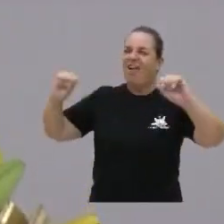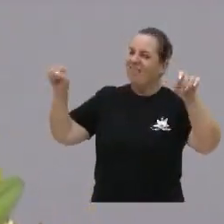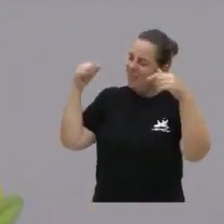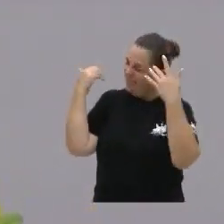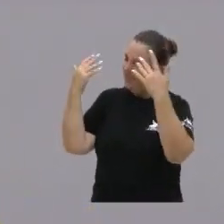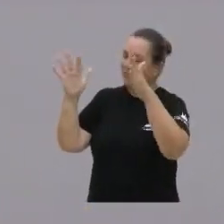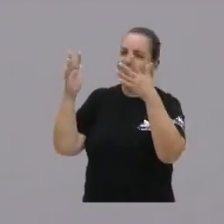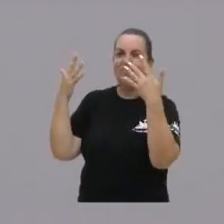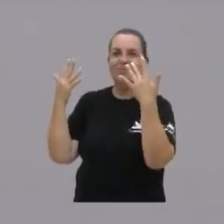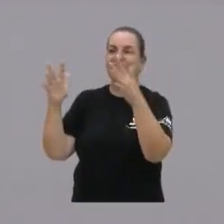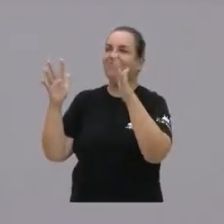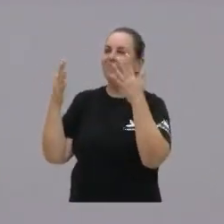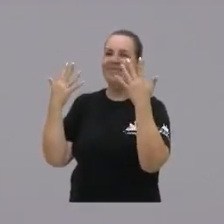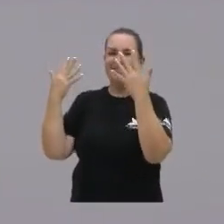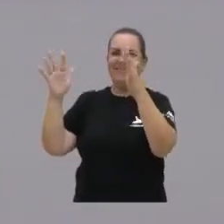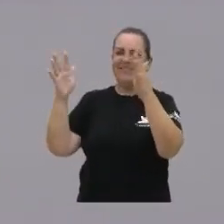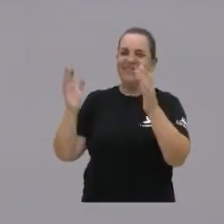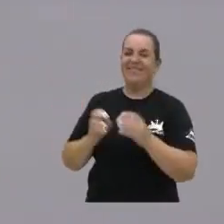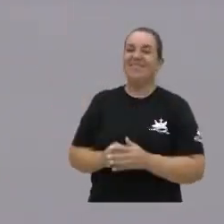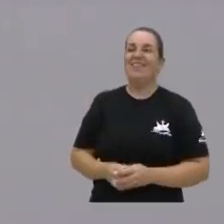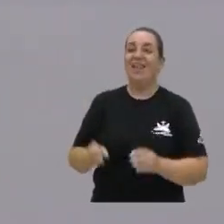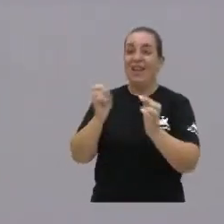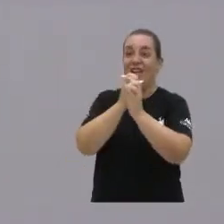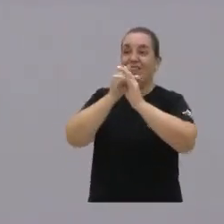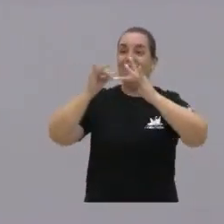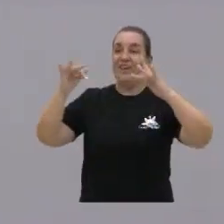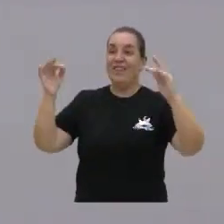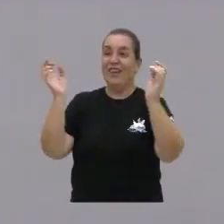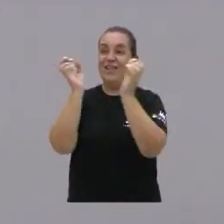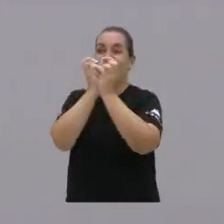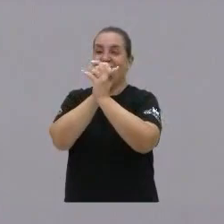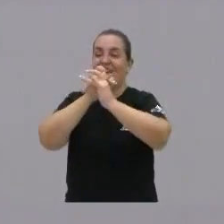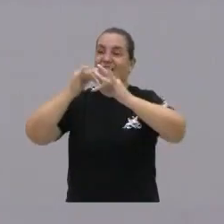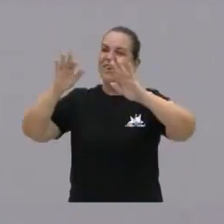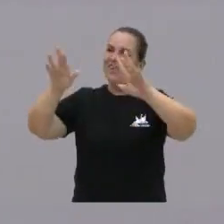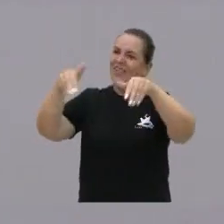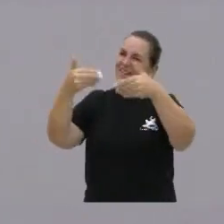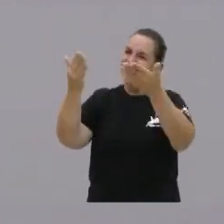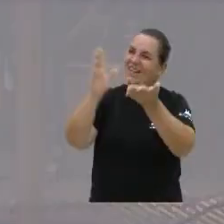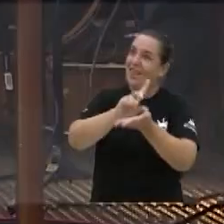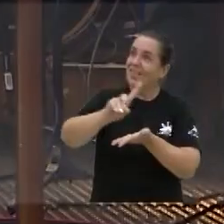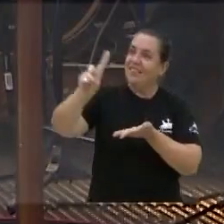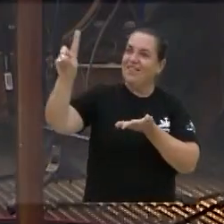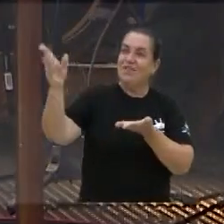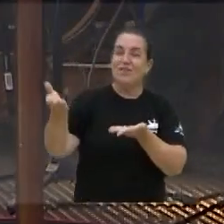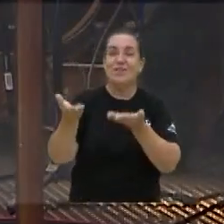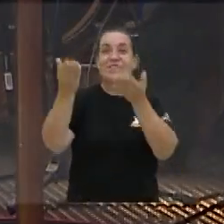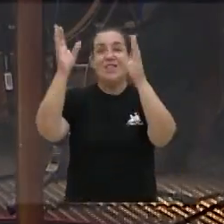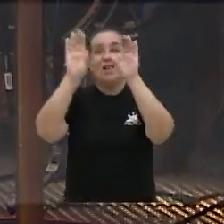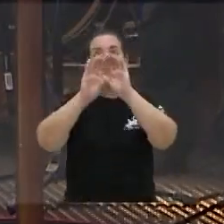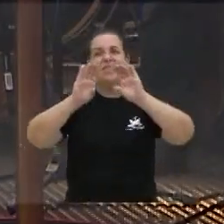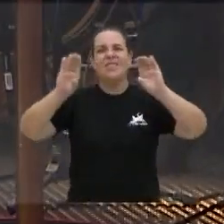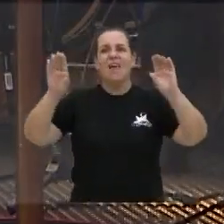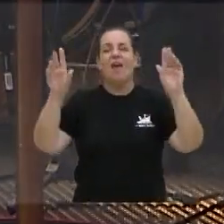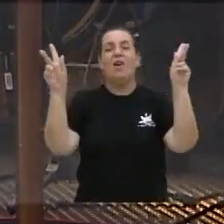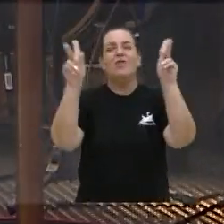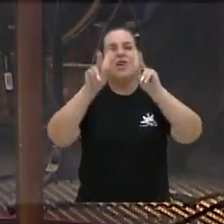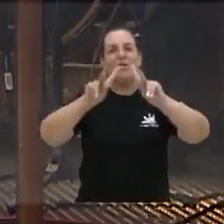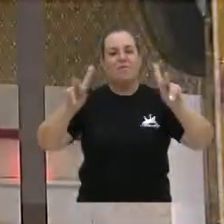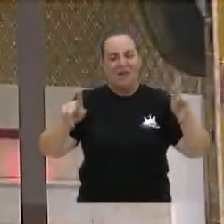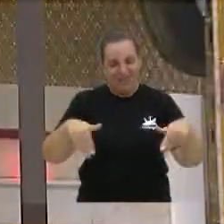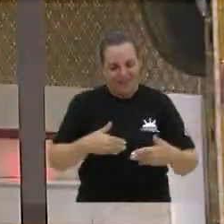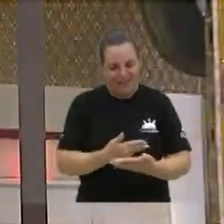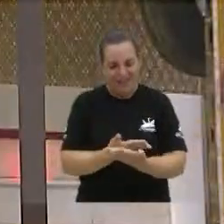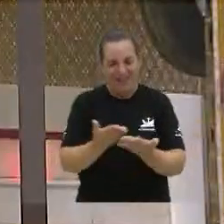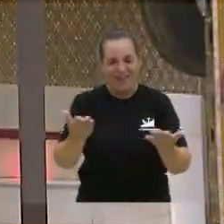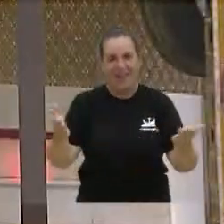glória, aleluia, aleluia. Glória, glória, glória, Deus dos altos céus,